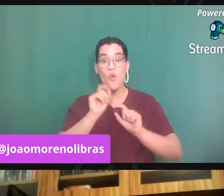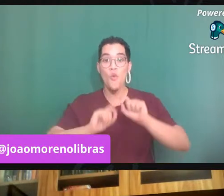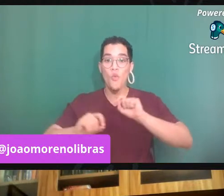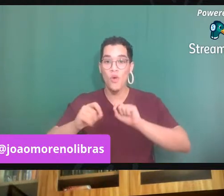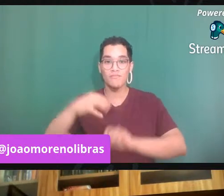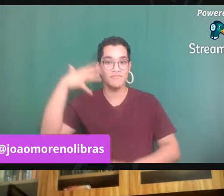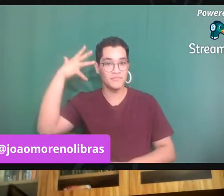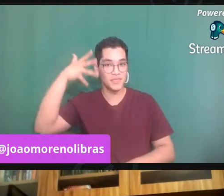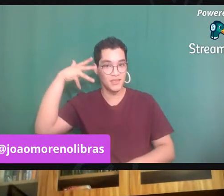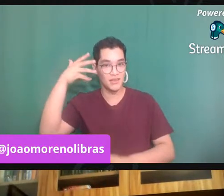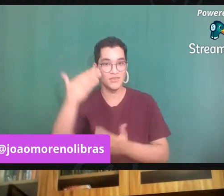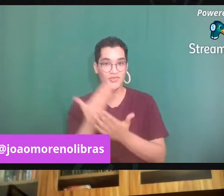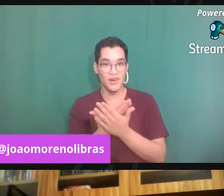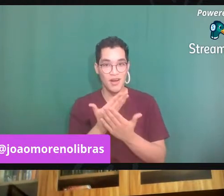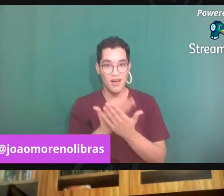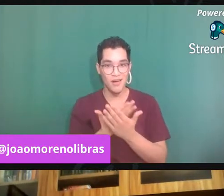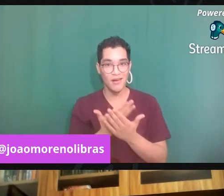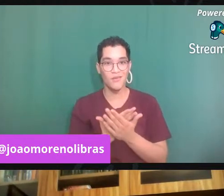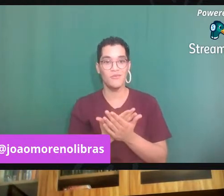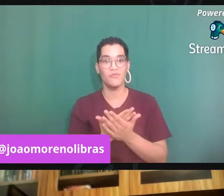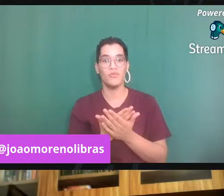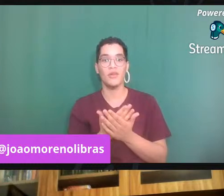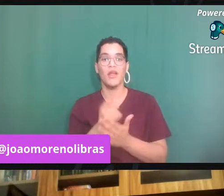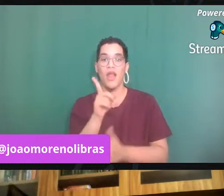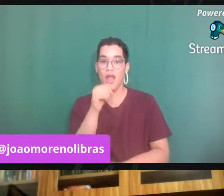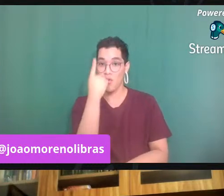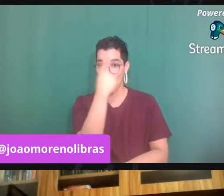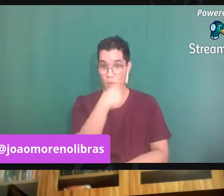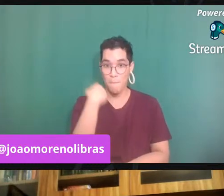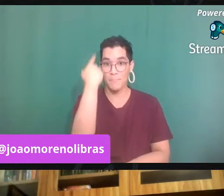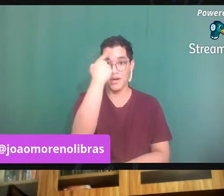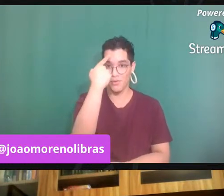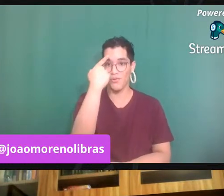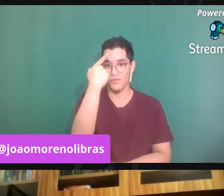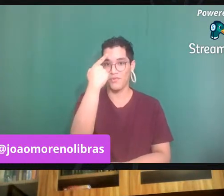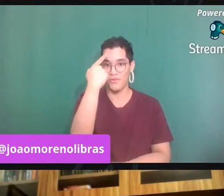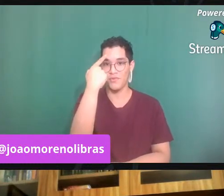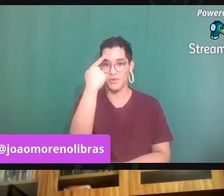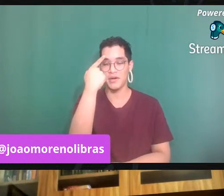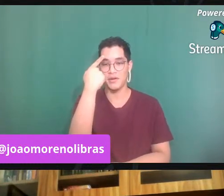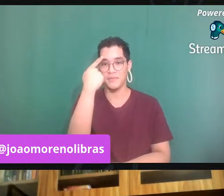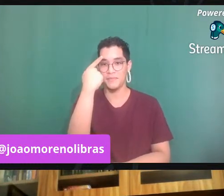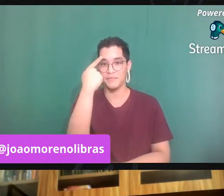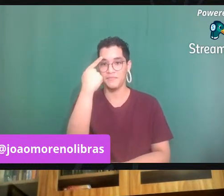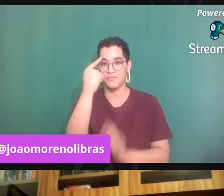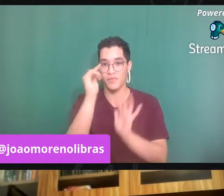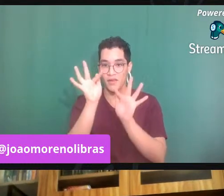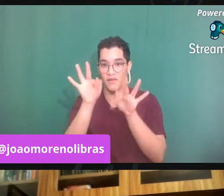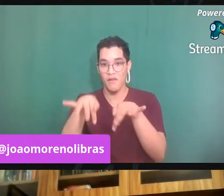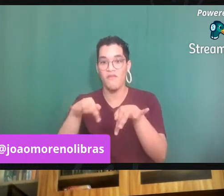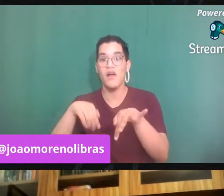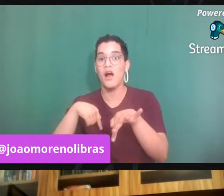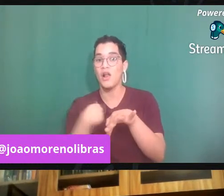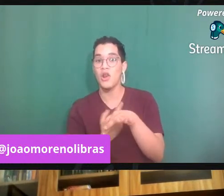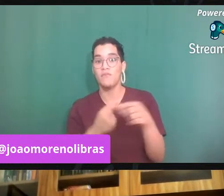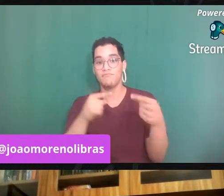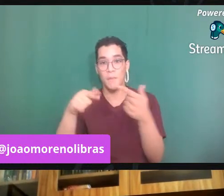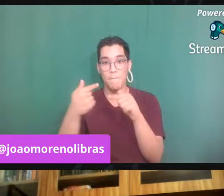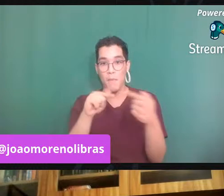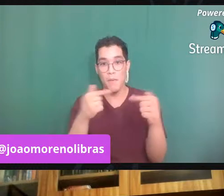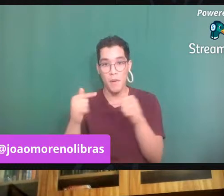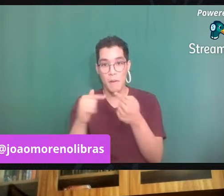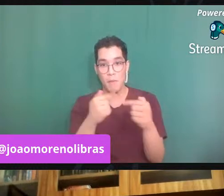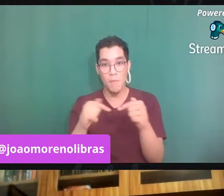um espaço de uma hora, como me foi pedido, e depois nós teremos uma hora